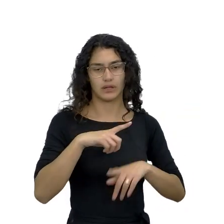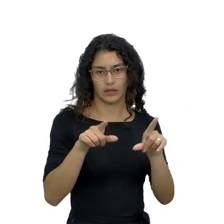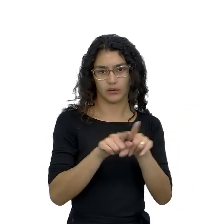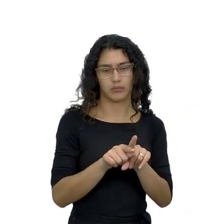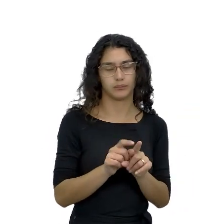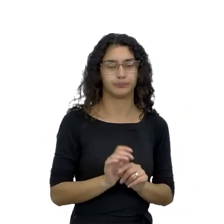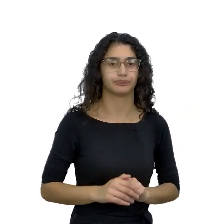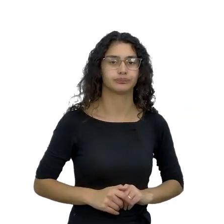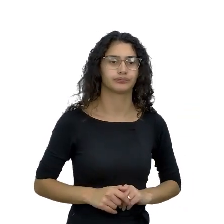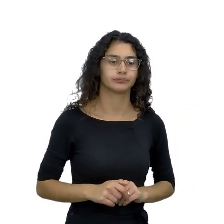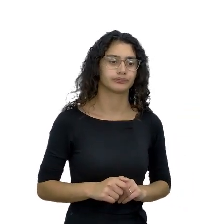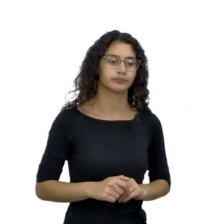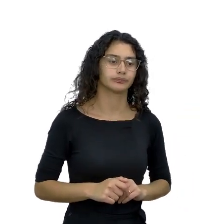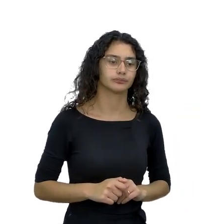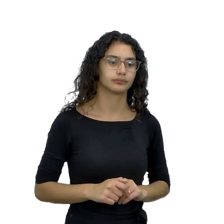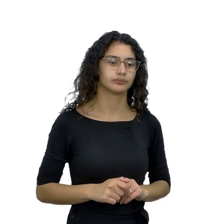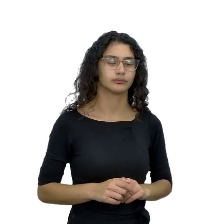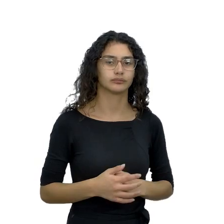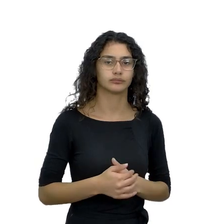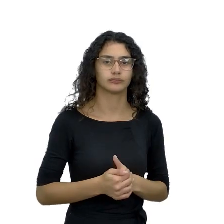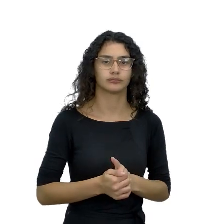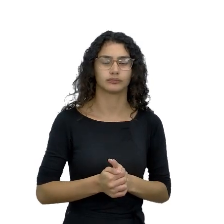possibilidade.